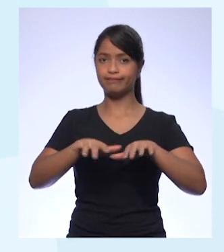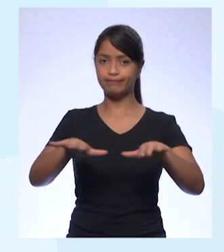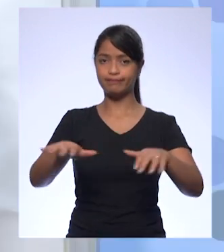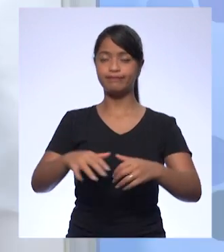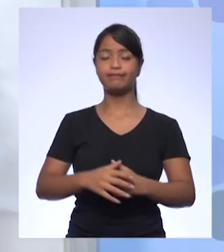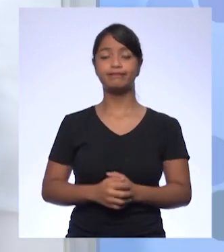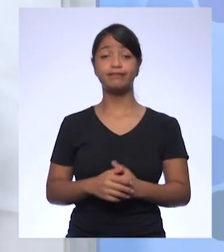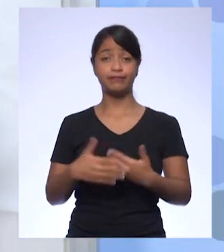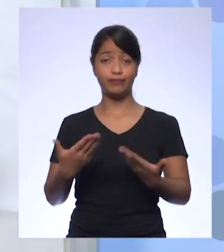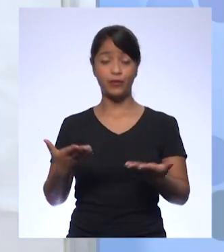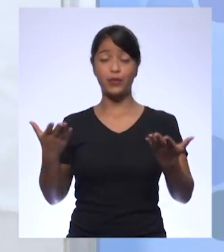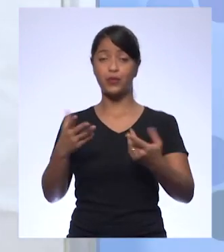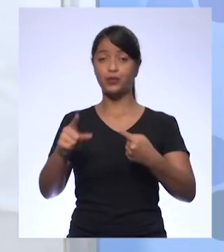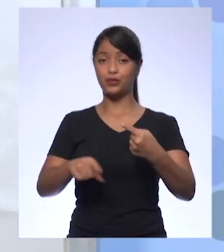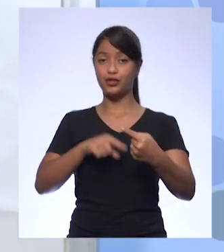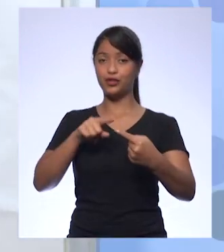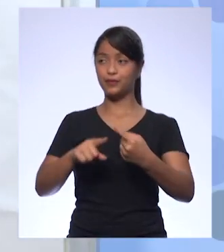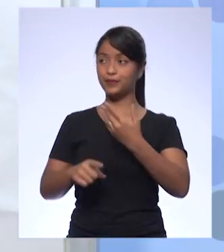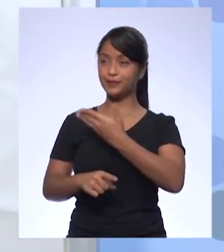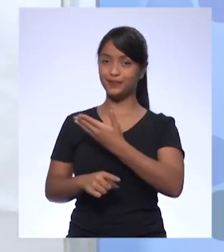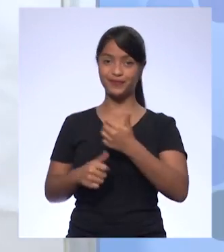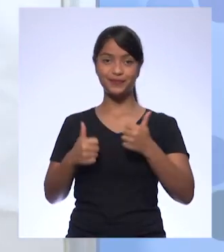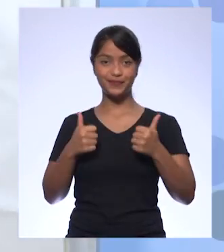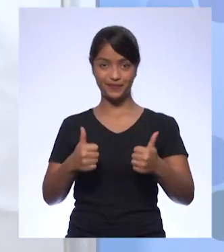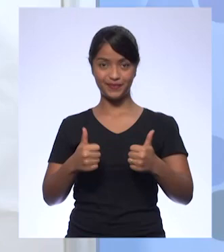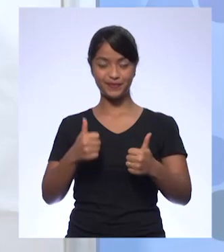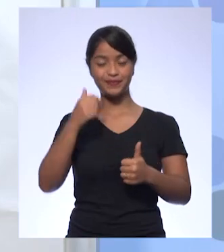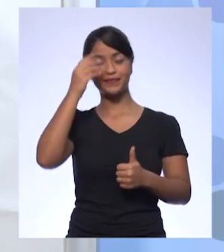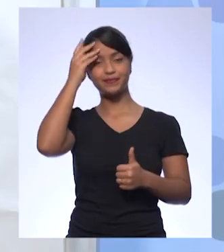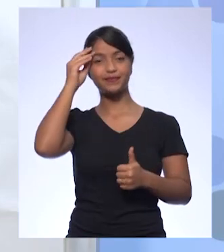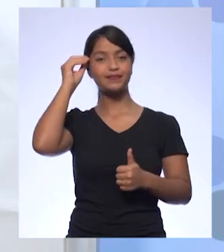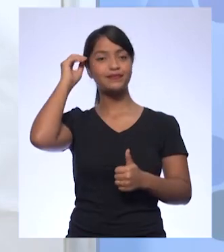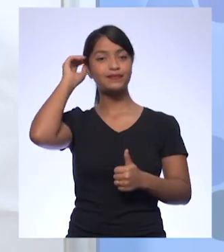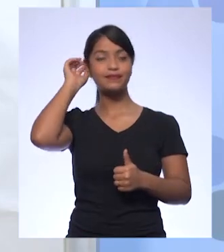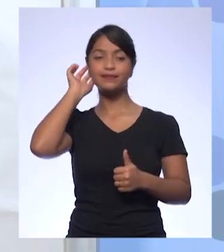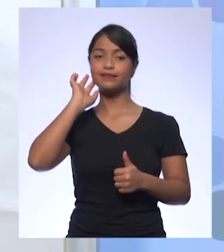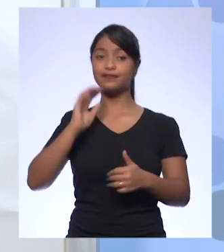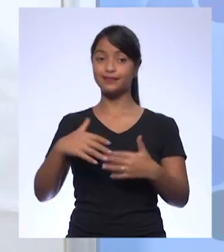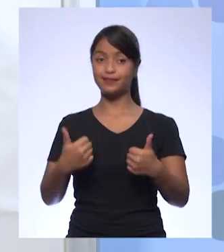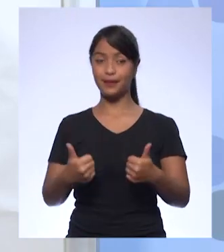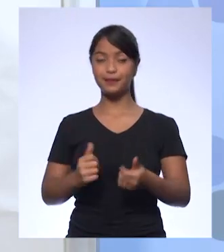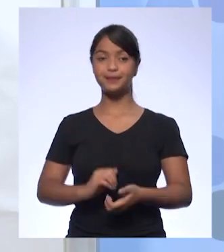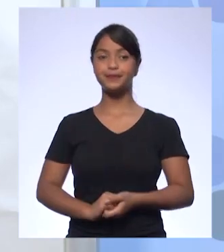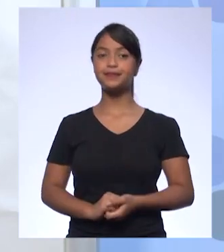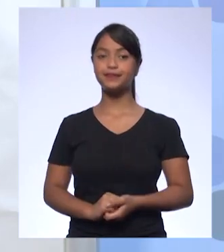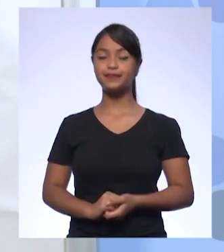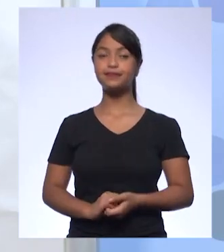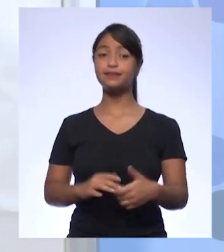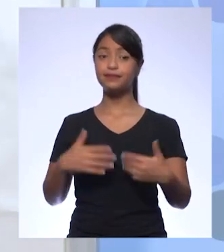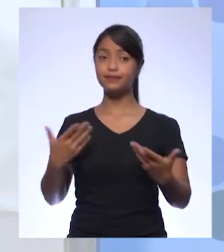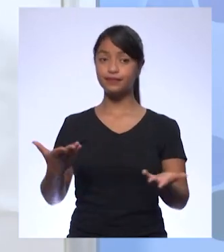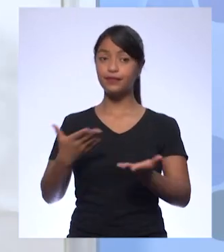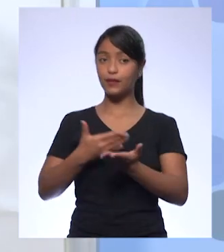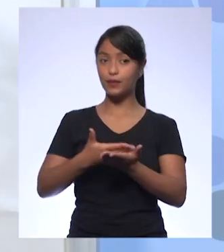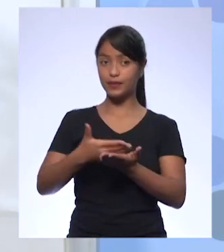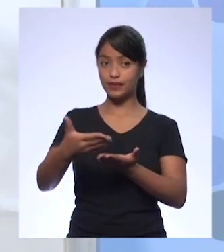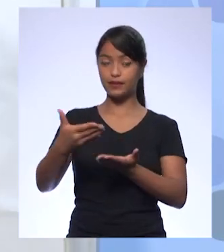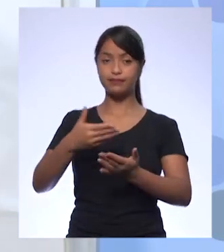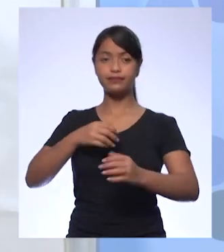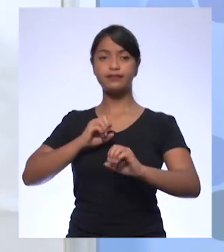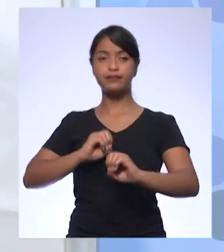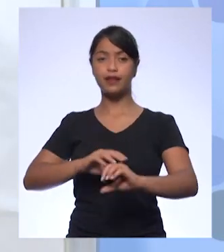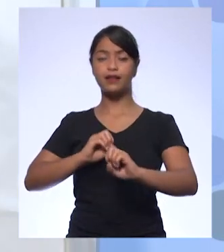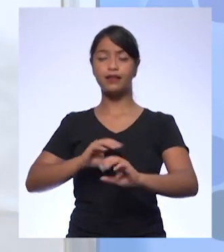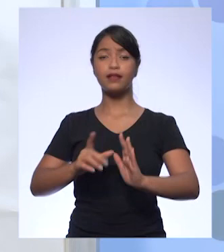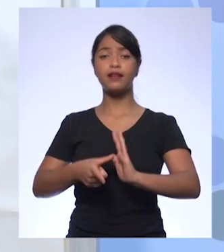específico da aula de hoje. Tudo bem? Muito bem. Então, para começar, a gente